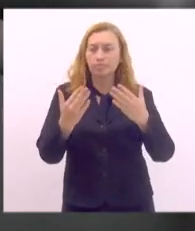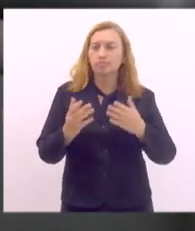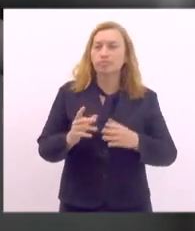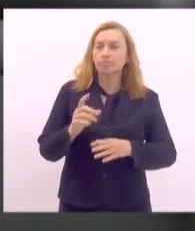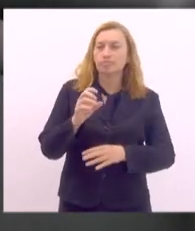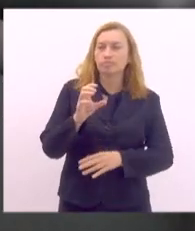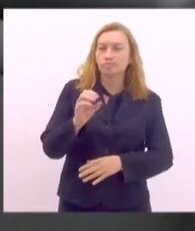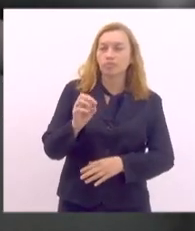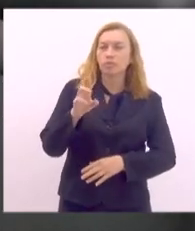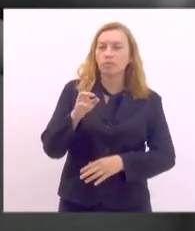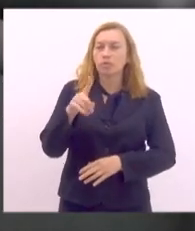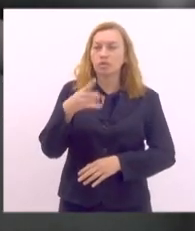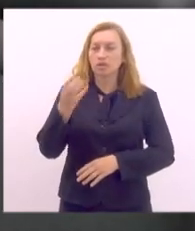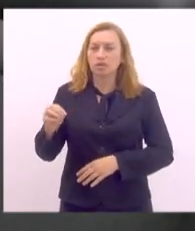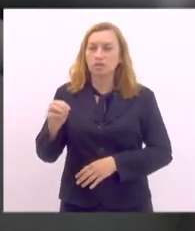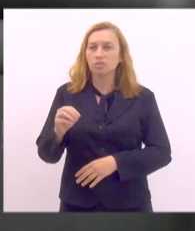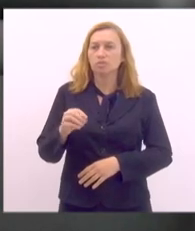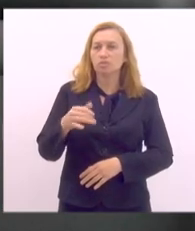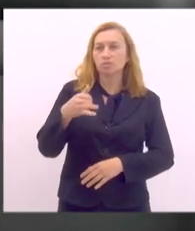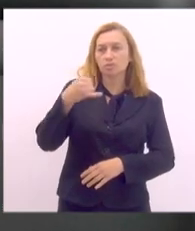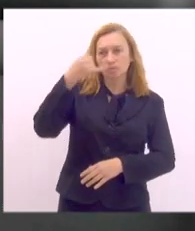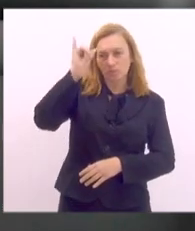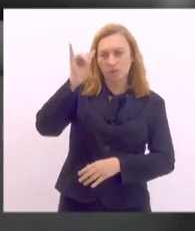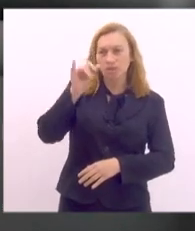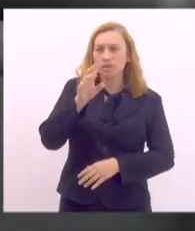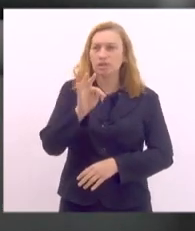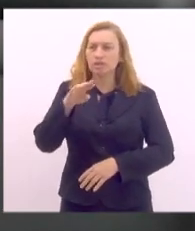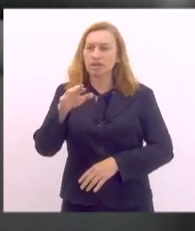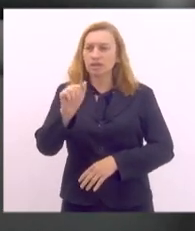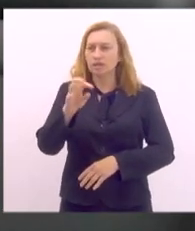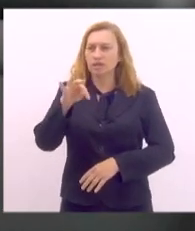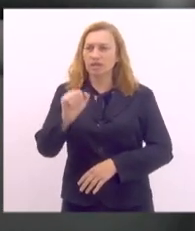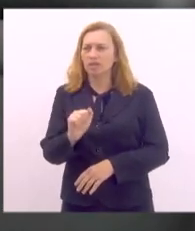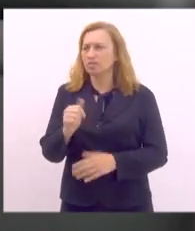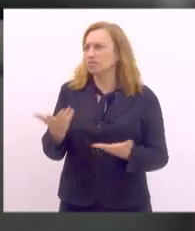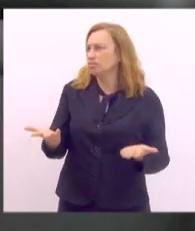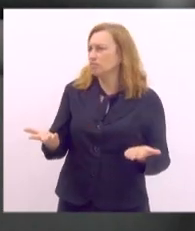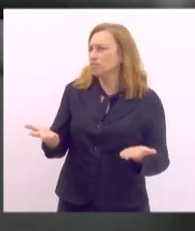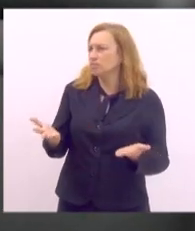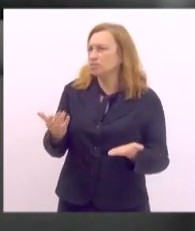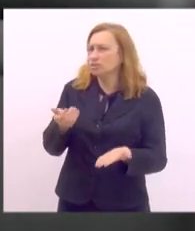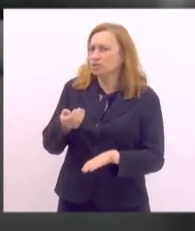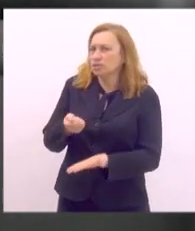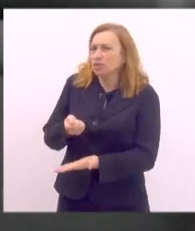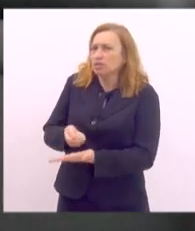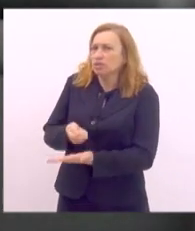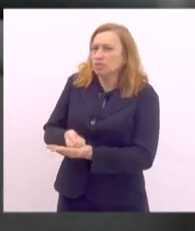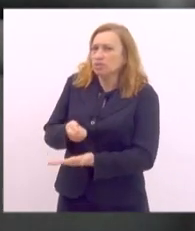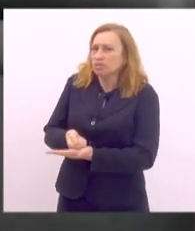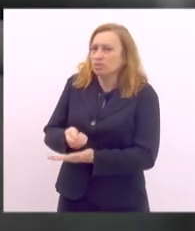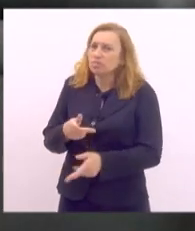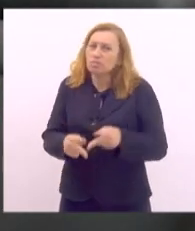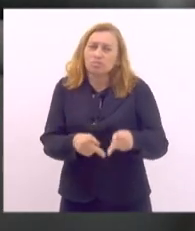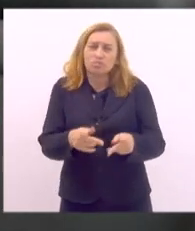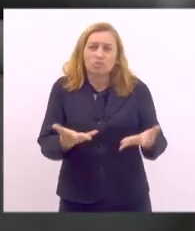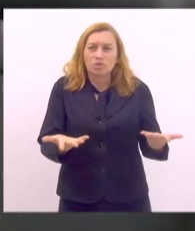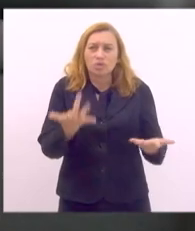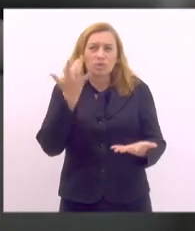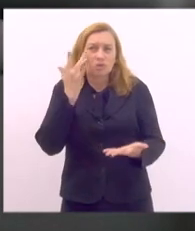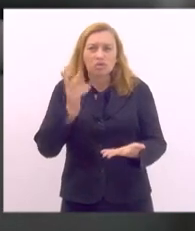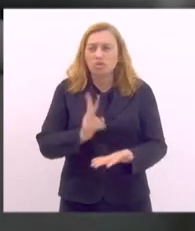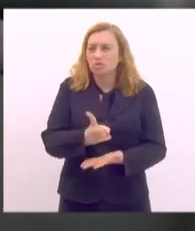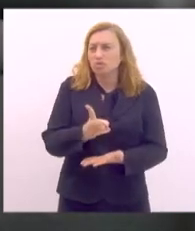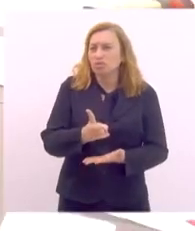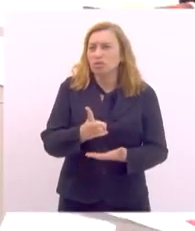do Boitatá. Realizar-se. Isso aí você está impondo uma questão para o público. Acho que é. Vamos manter esse